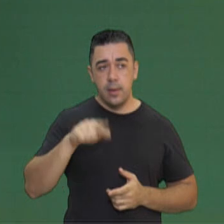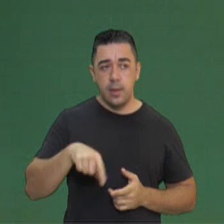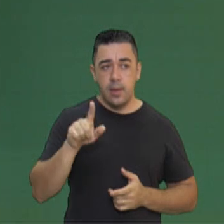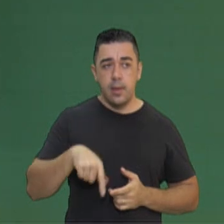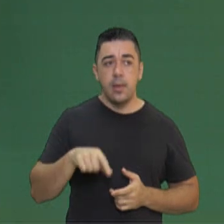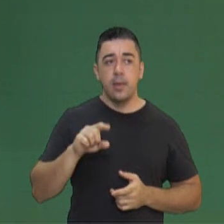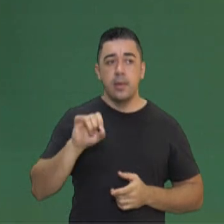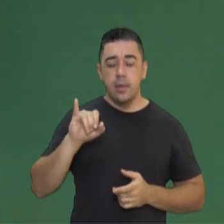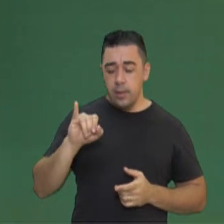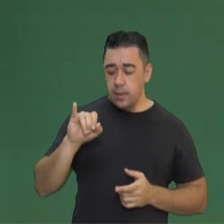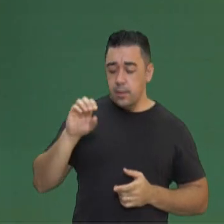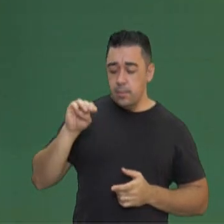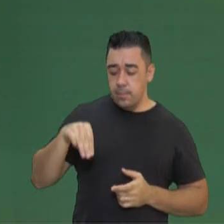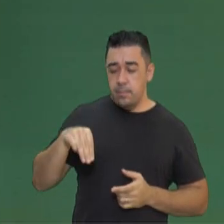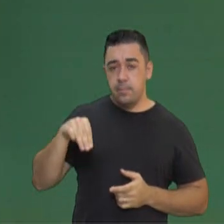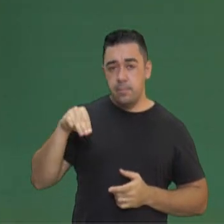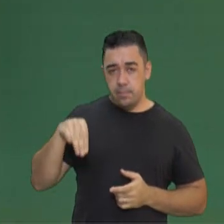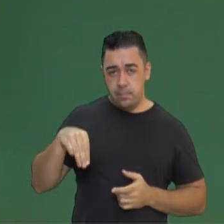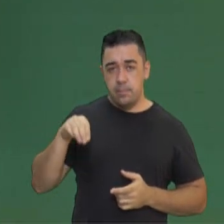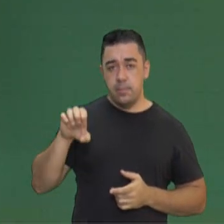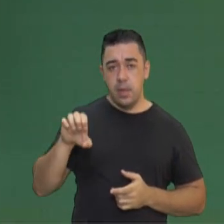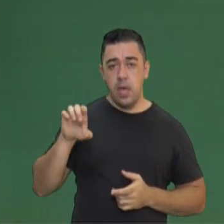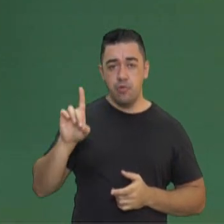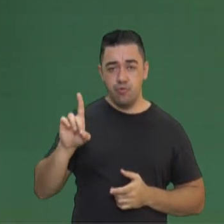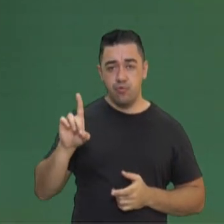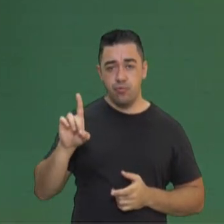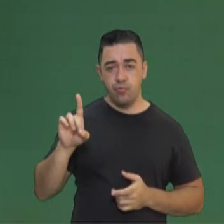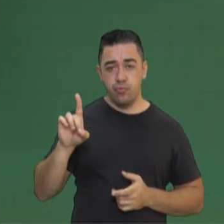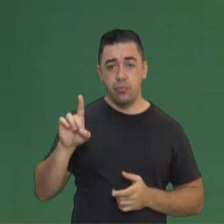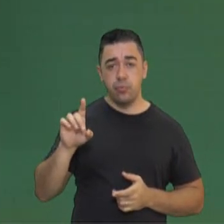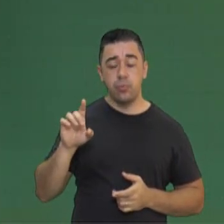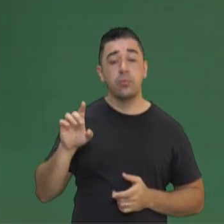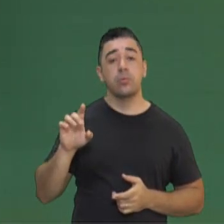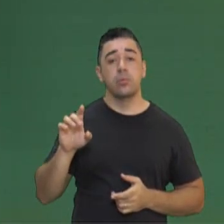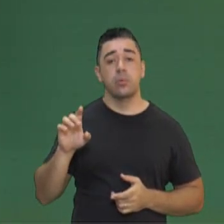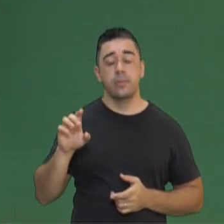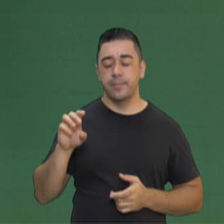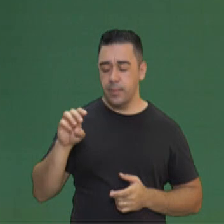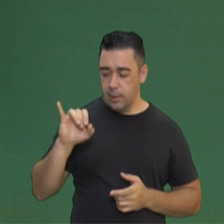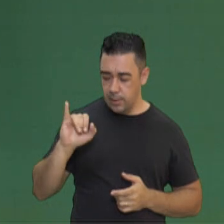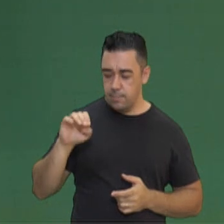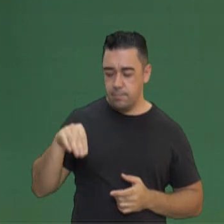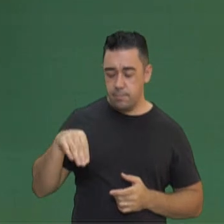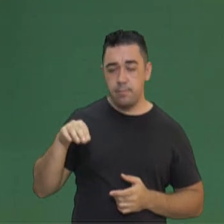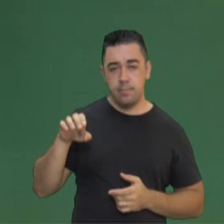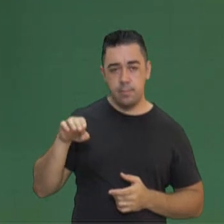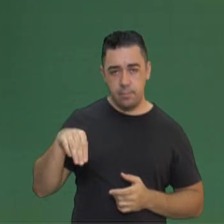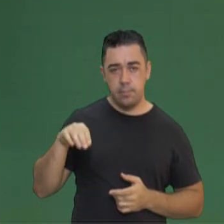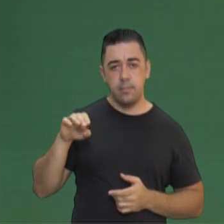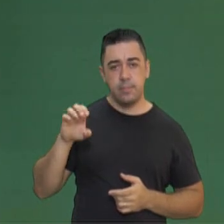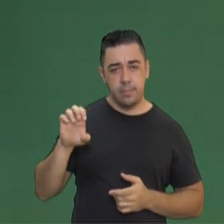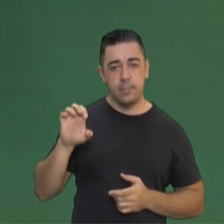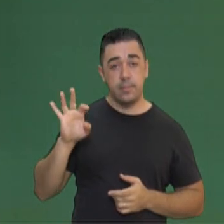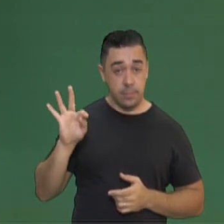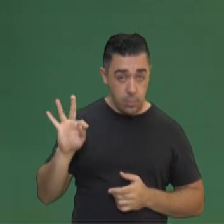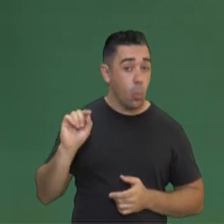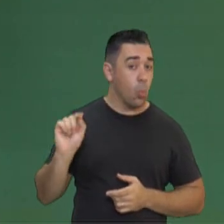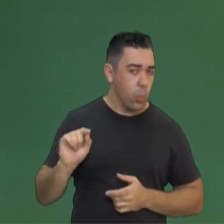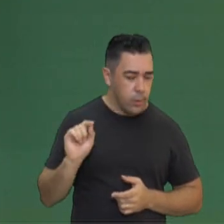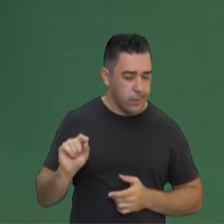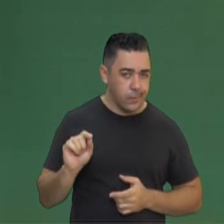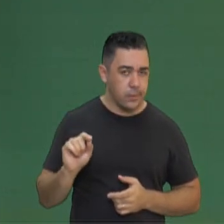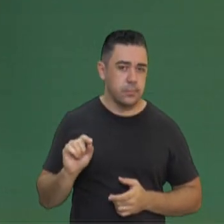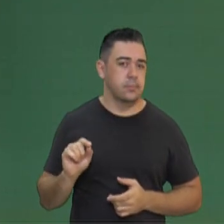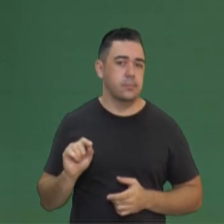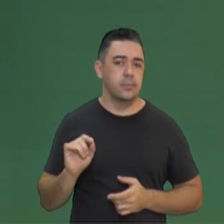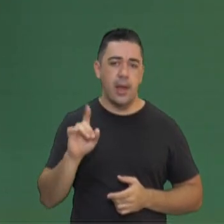INMET, Instituto de Meteorologia, tá? Esse INMET, eu já vou falar dele aqui a seguir, ele